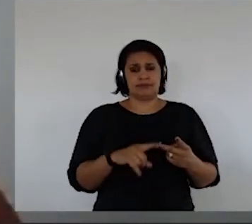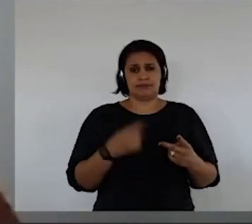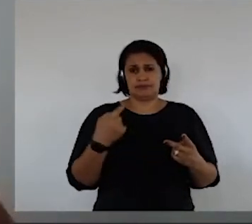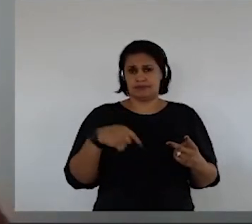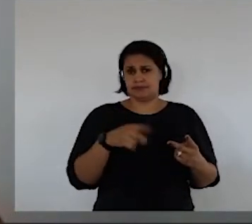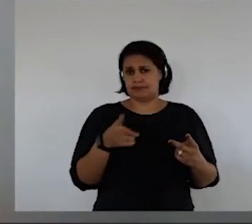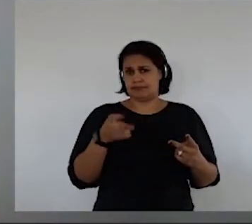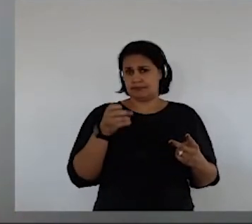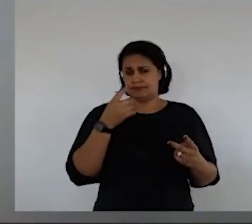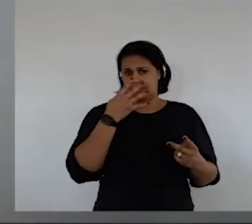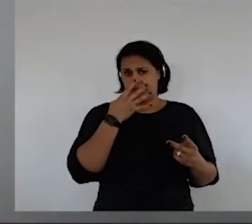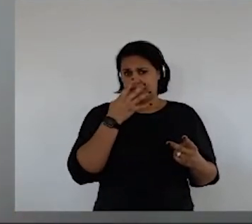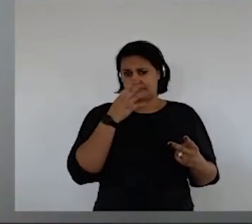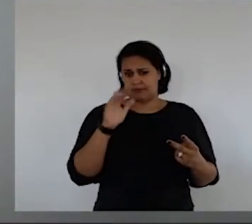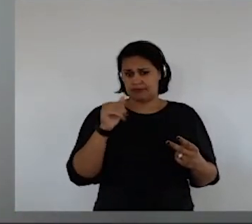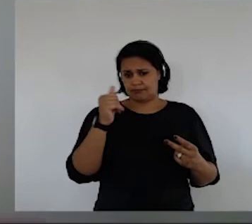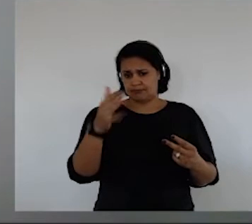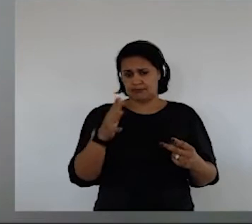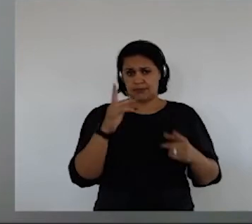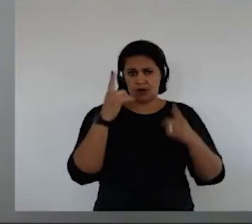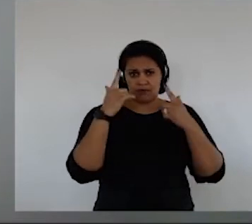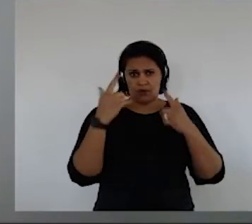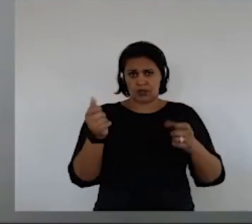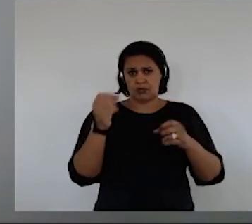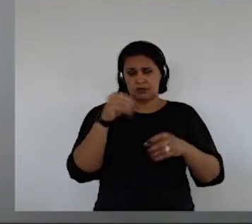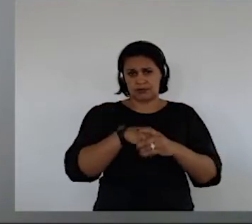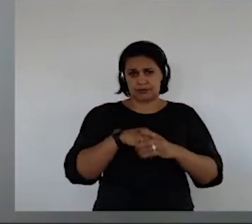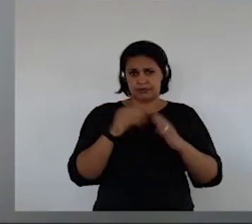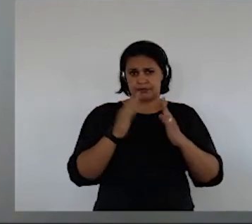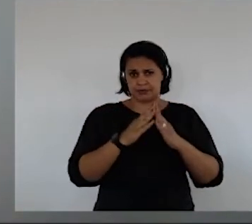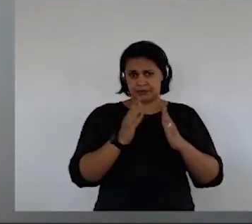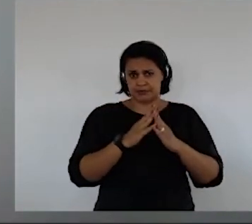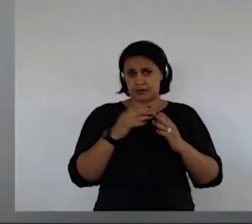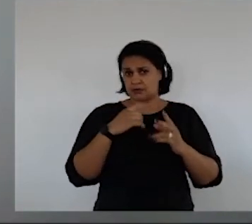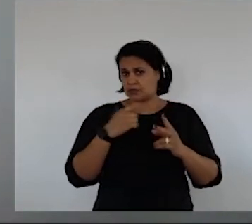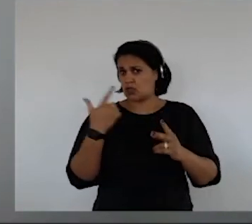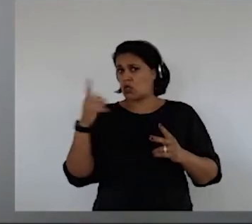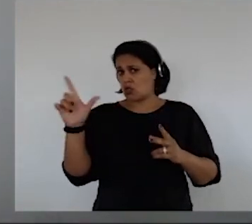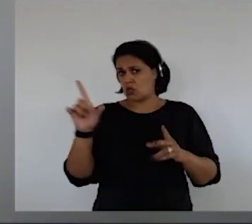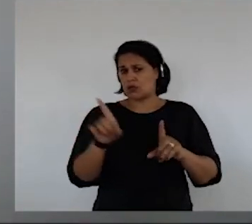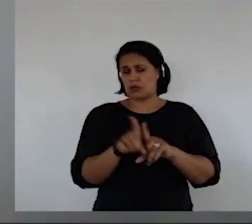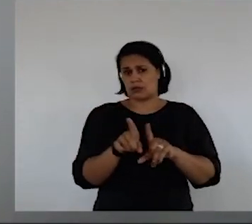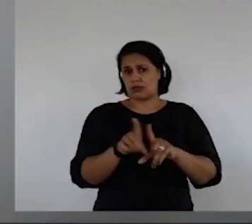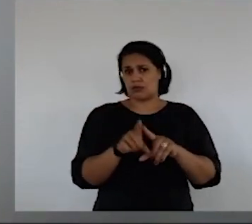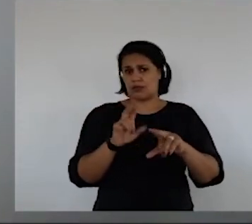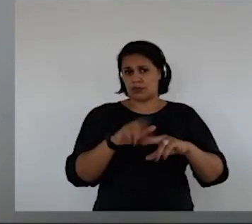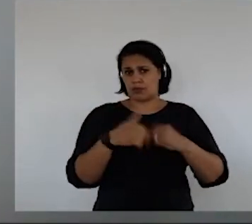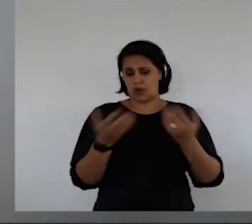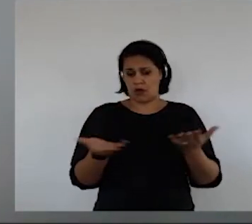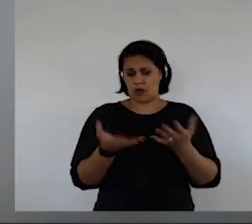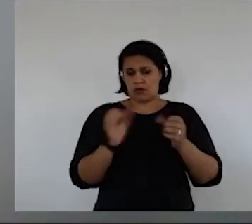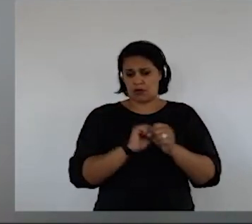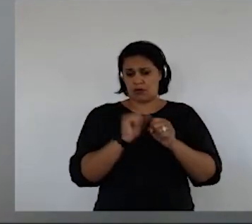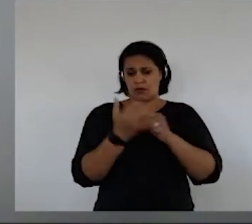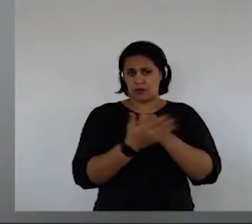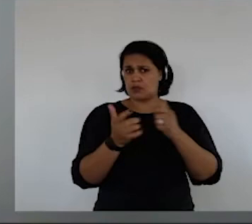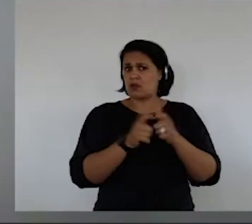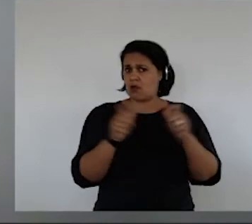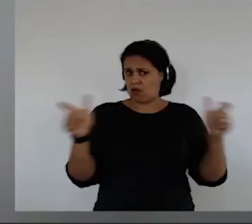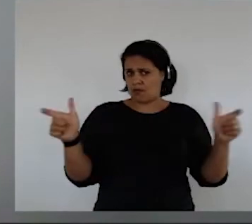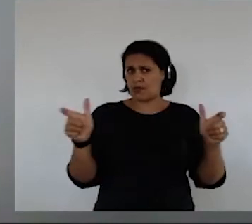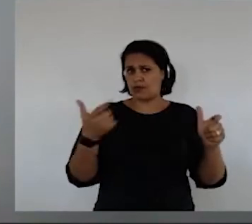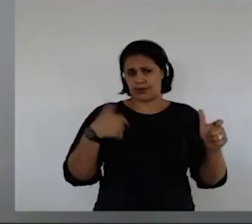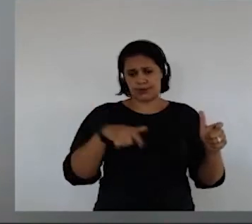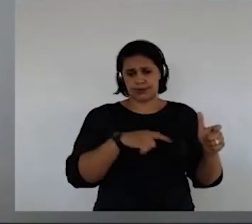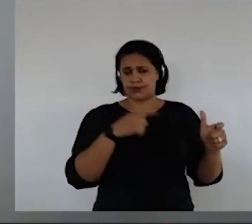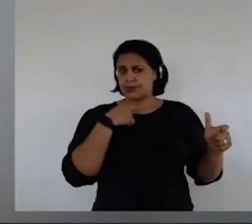estar abordando para além da violência doméstica, que é uma realidade fática e que o coronavírus expôs mais ainda, né, que não tem como a